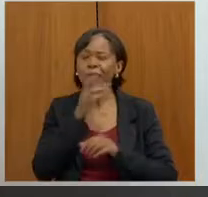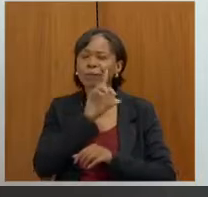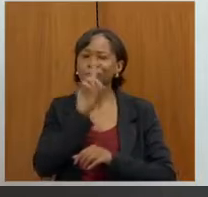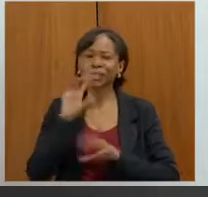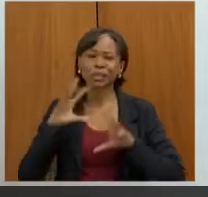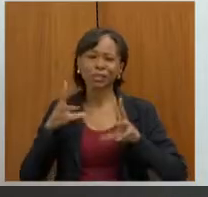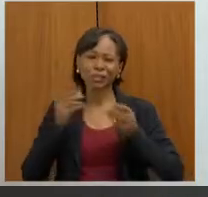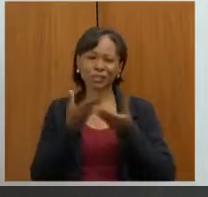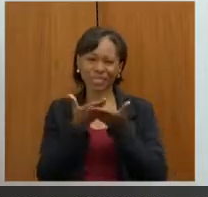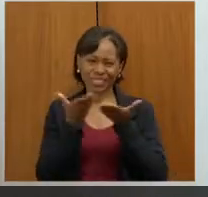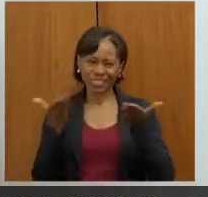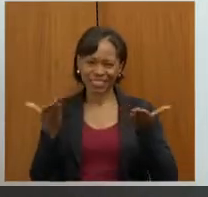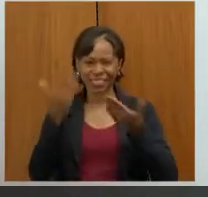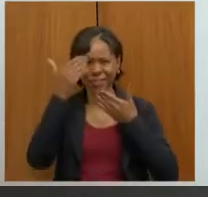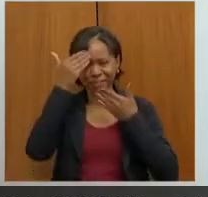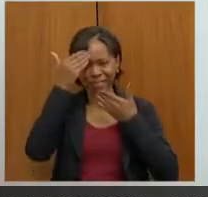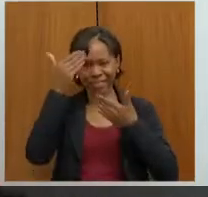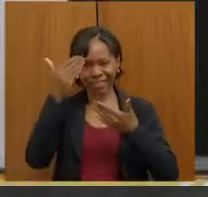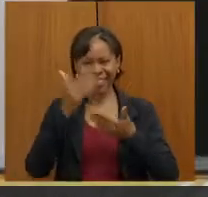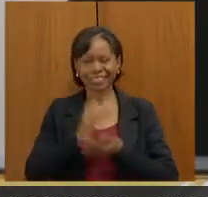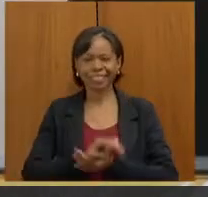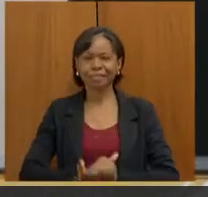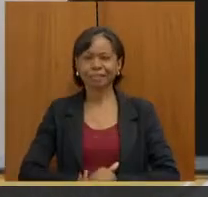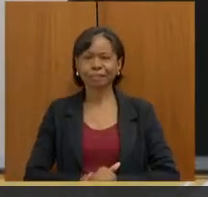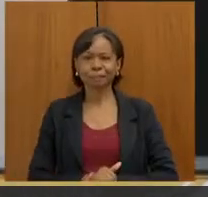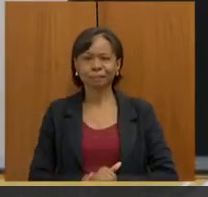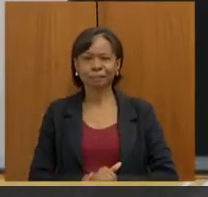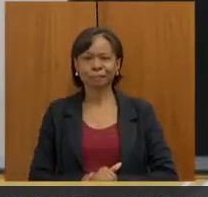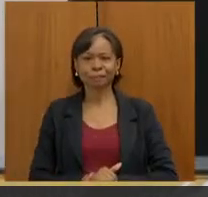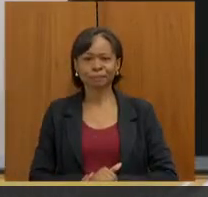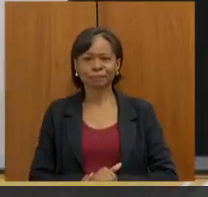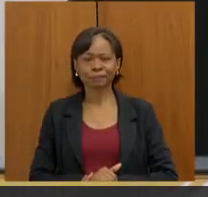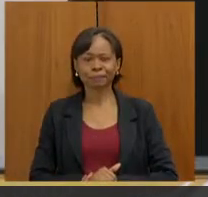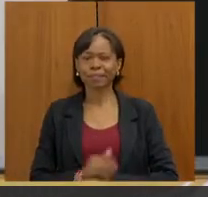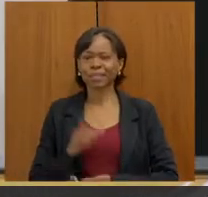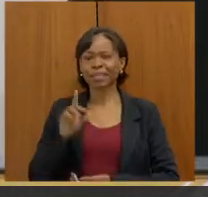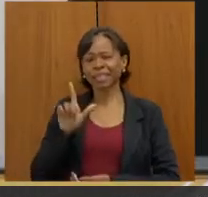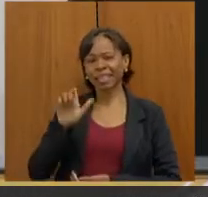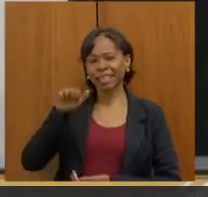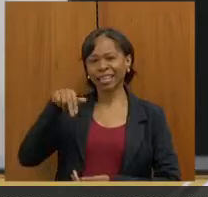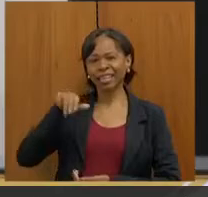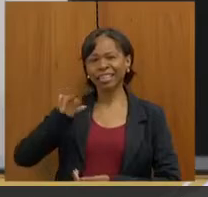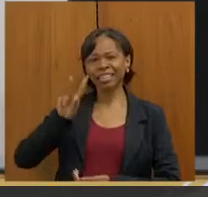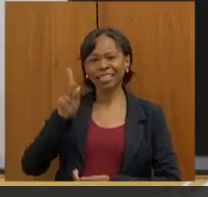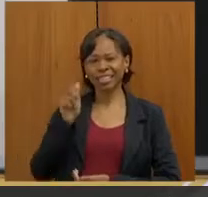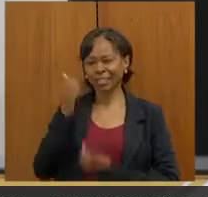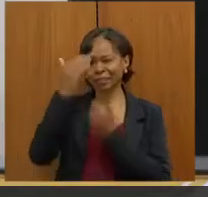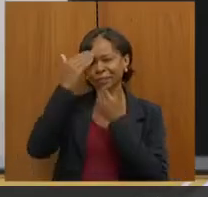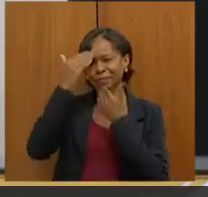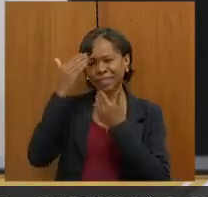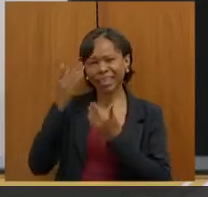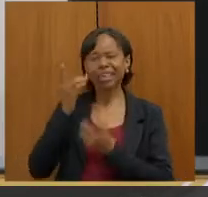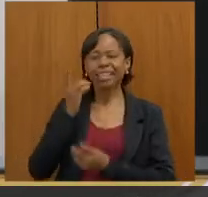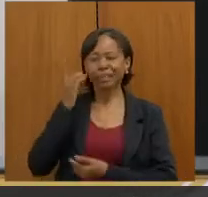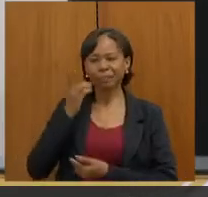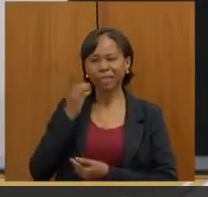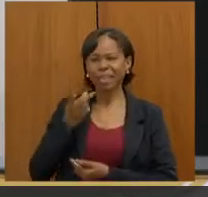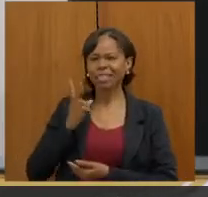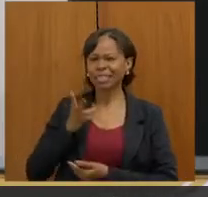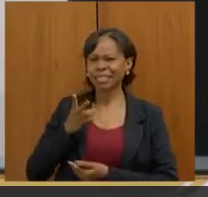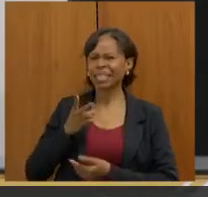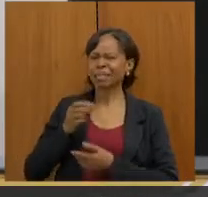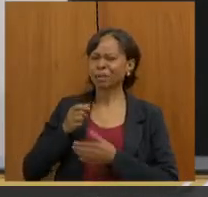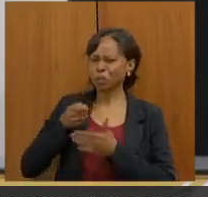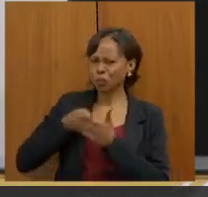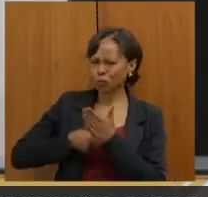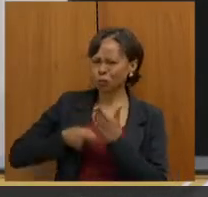todos nós para todos nós obrigado obrigado a deputado A Leninha companheira aí de muitas lutas